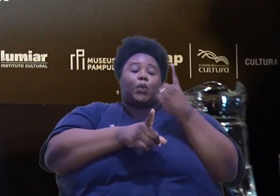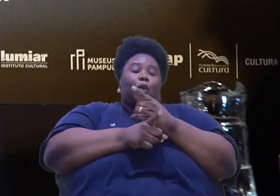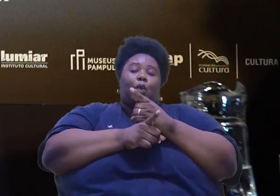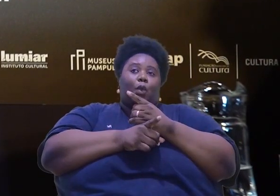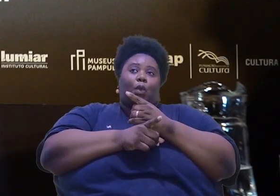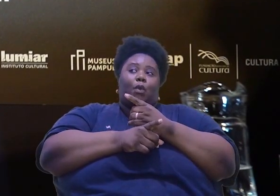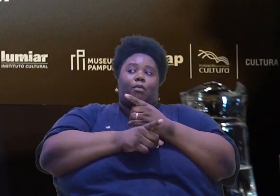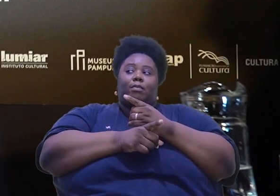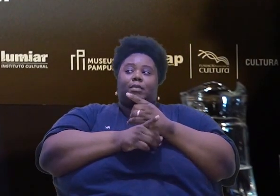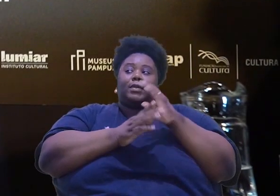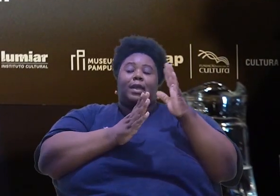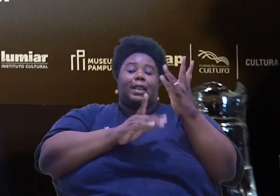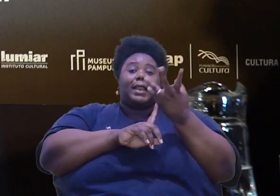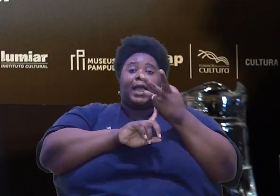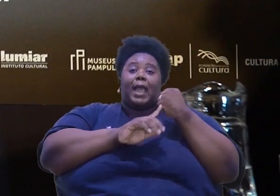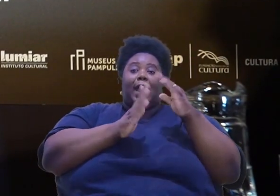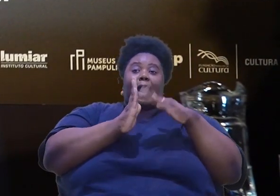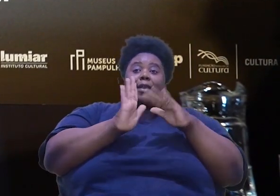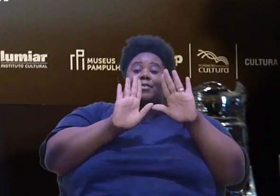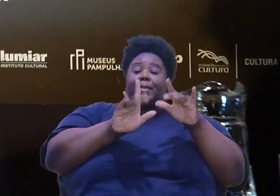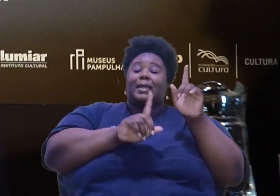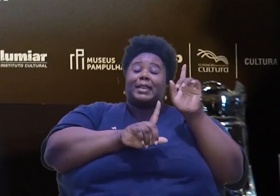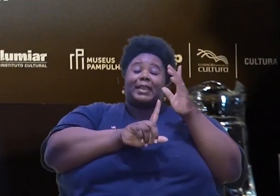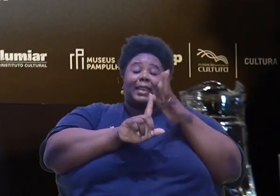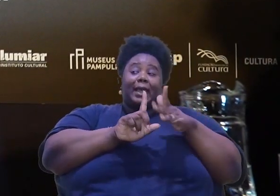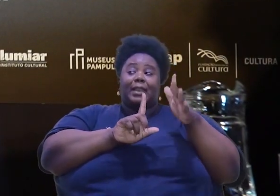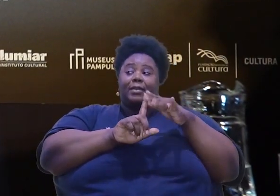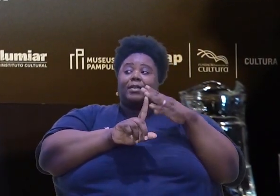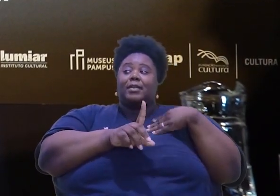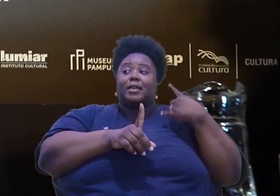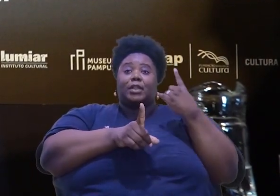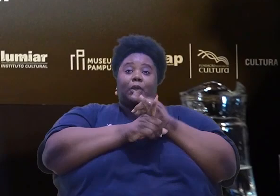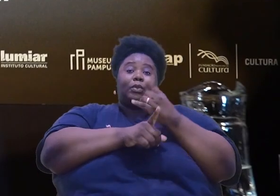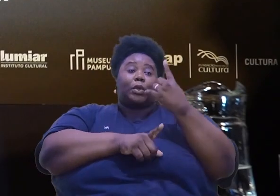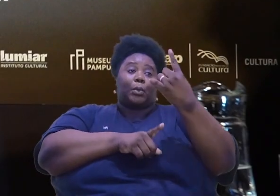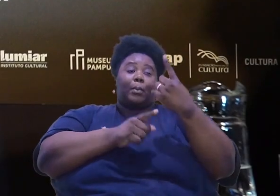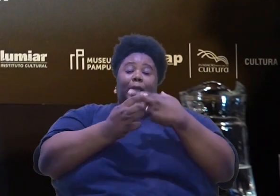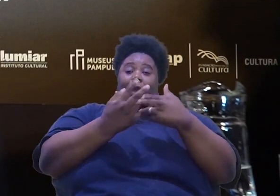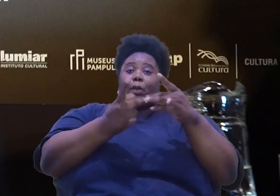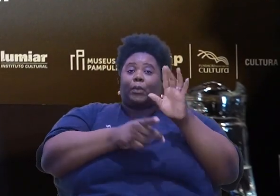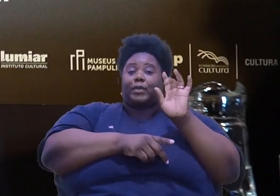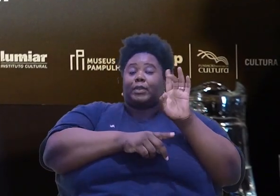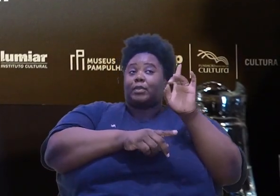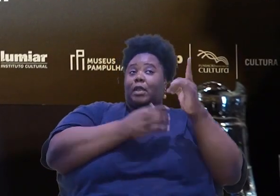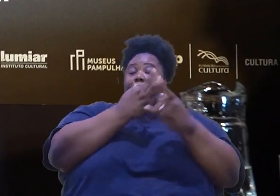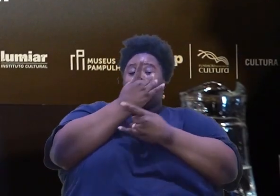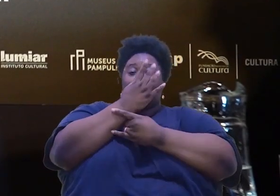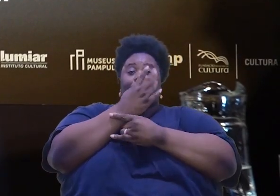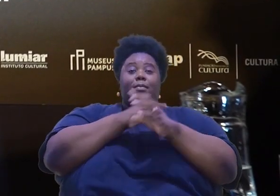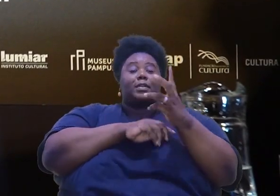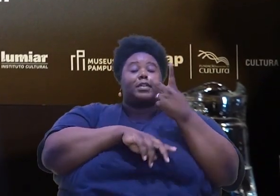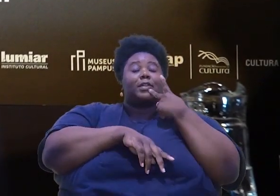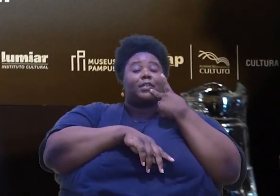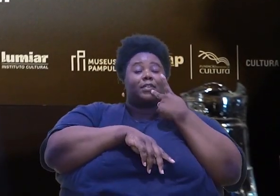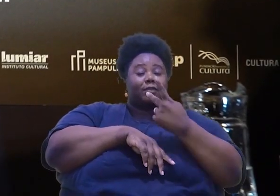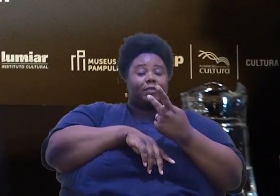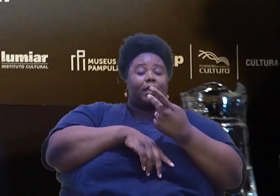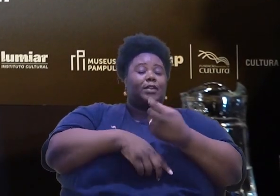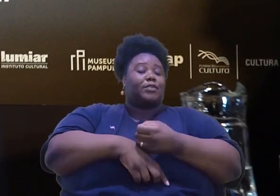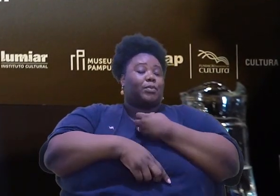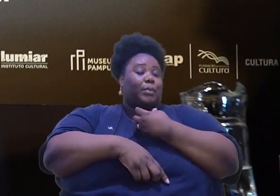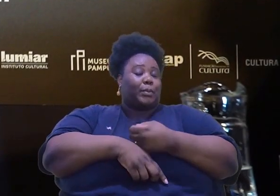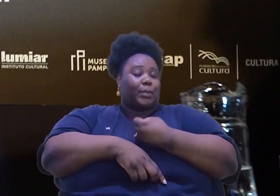Catarino nas artes plásticas. Na literatura, eu encontrei um trabalho da UFMG que falava justamente de